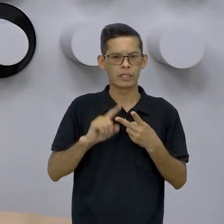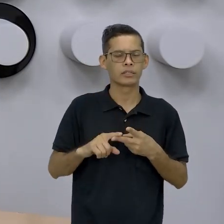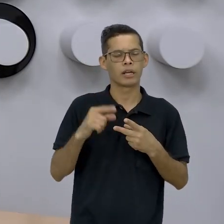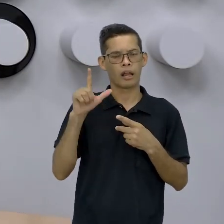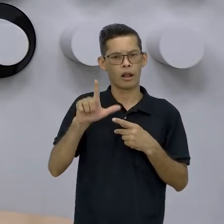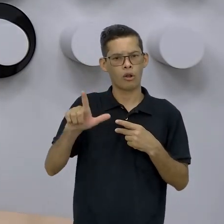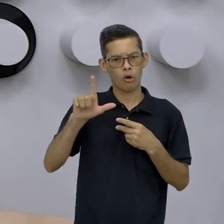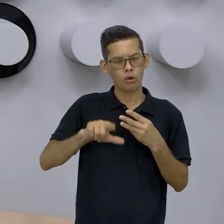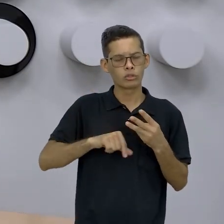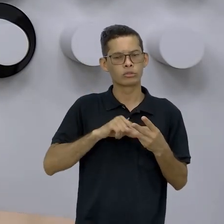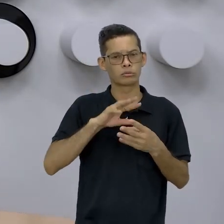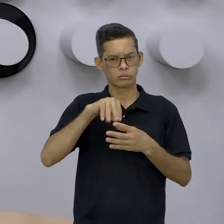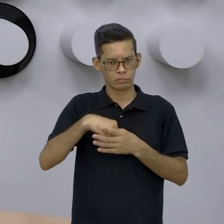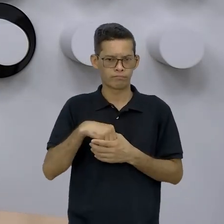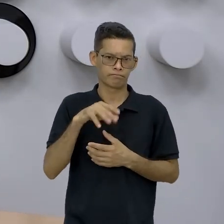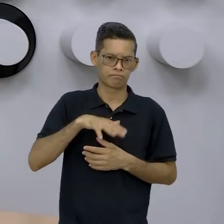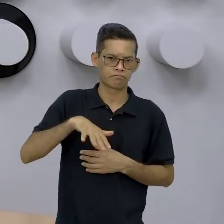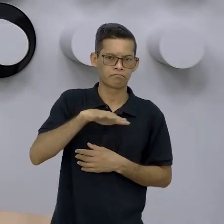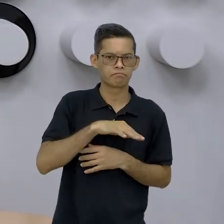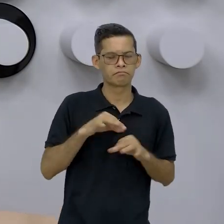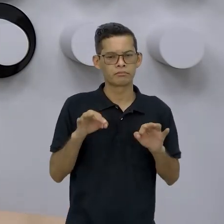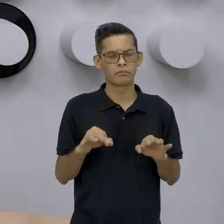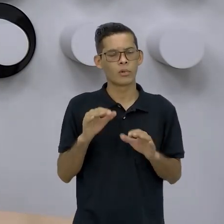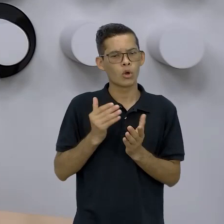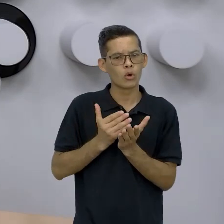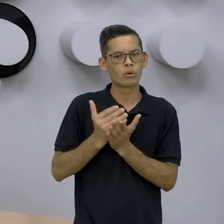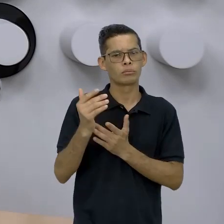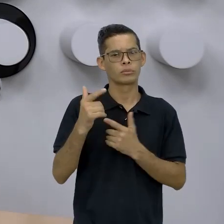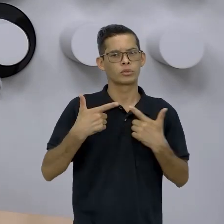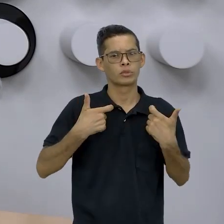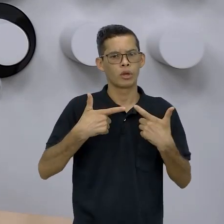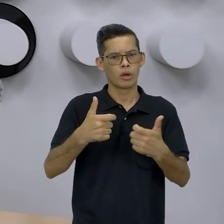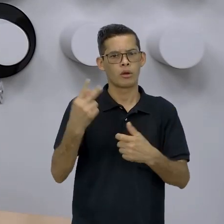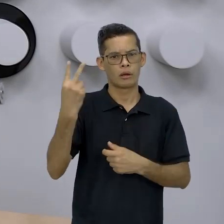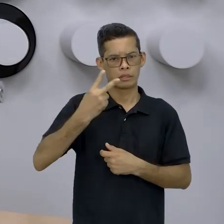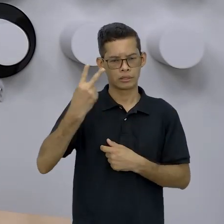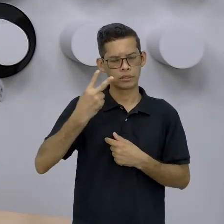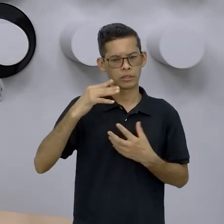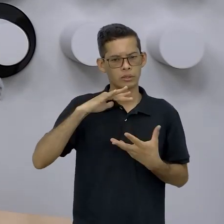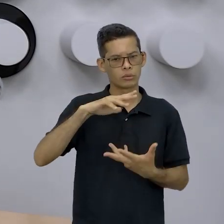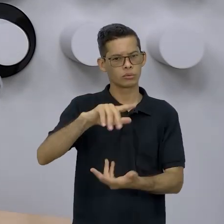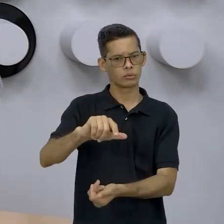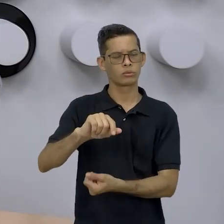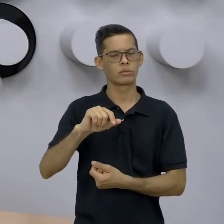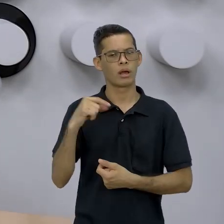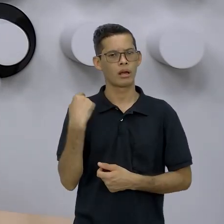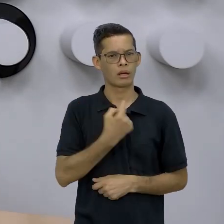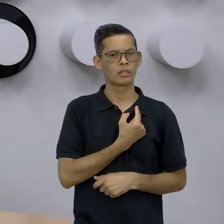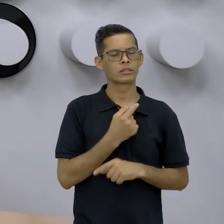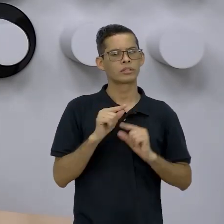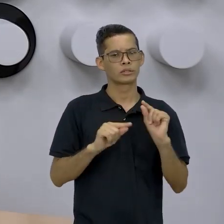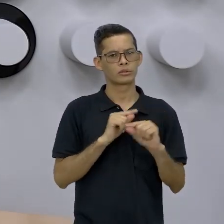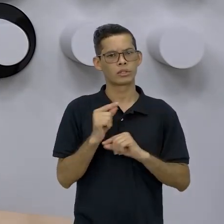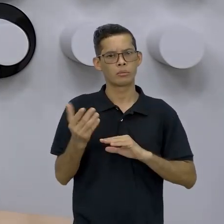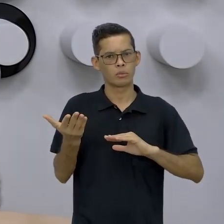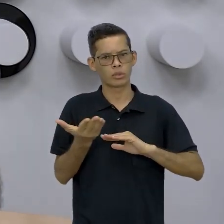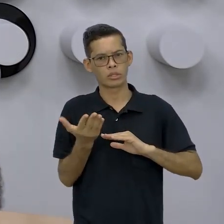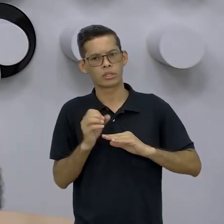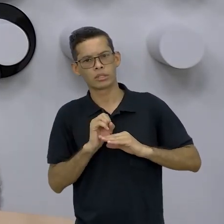né? O que aconteceu? A partir da Segunda Guerra Mundial, a gente sai da modernidade e entra